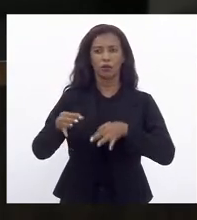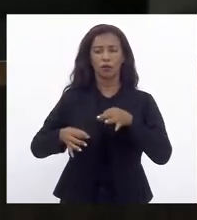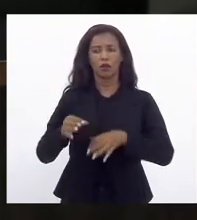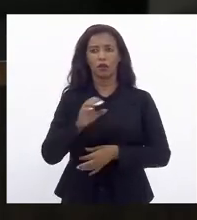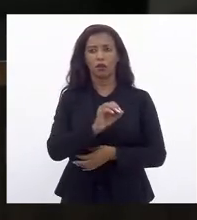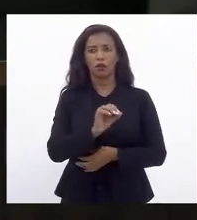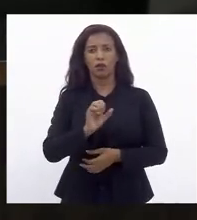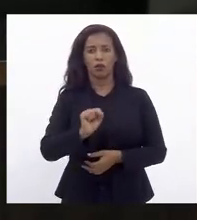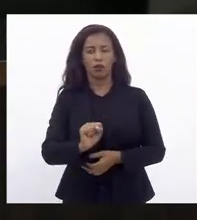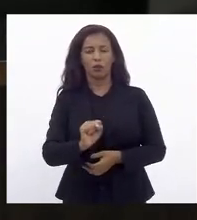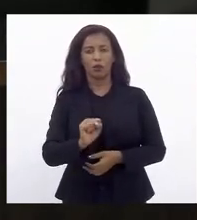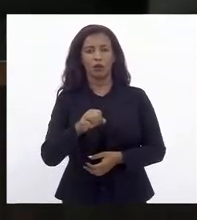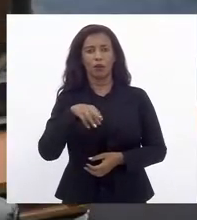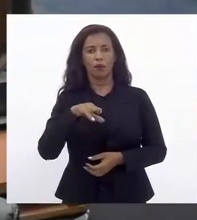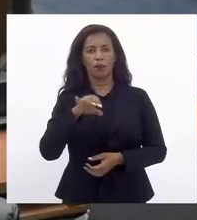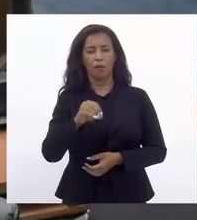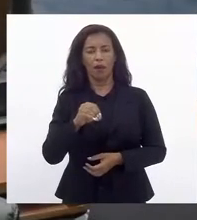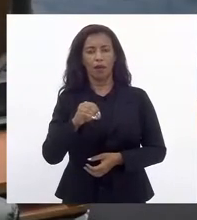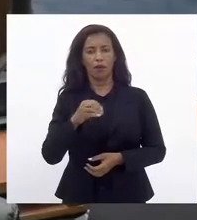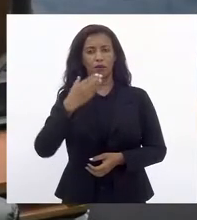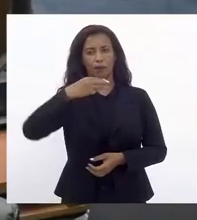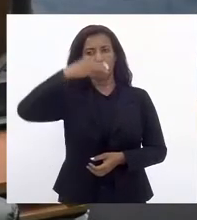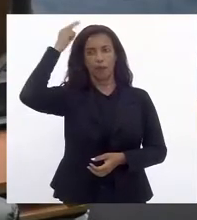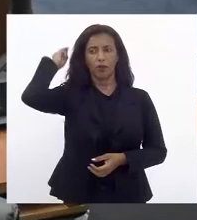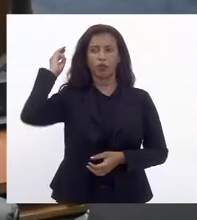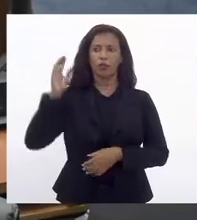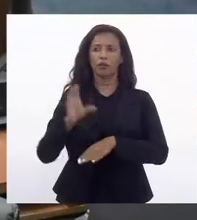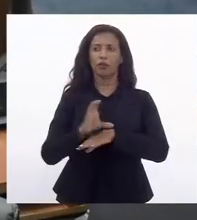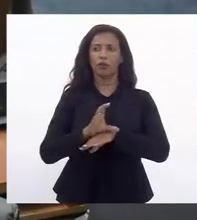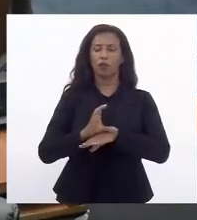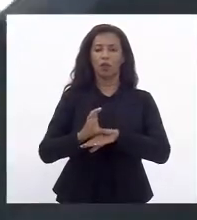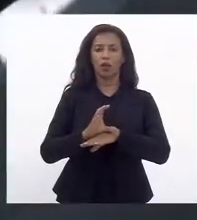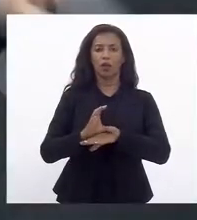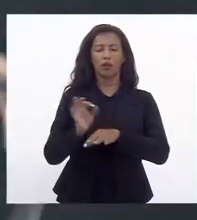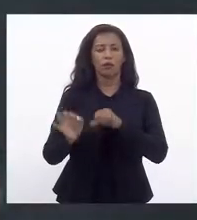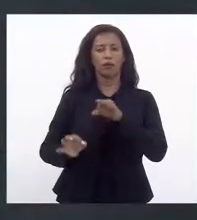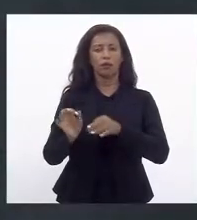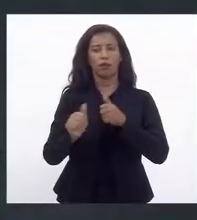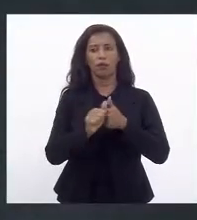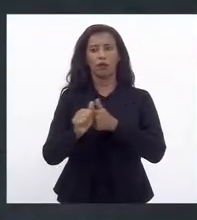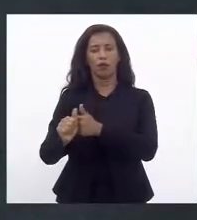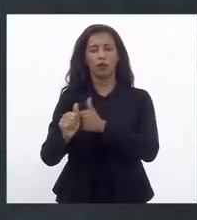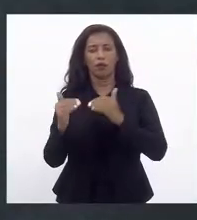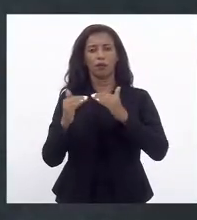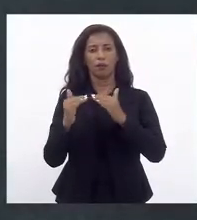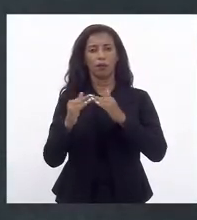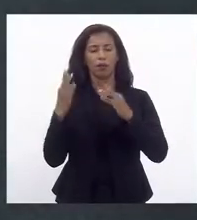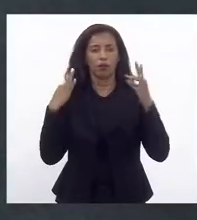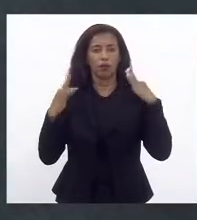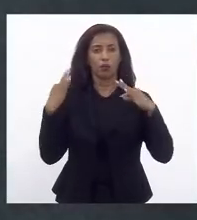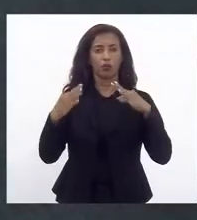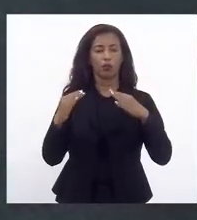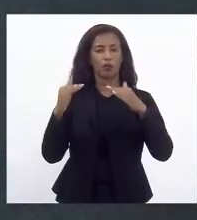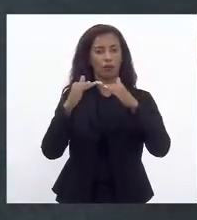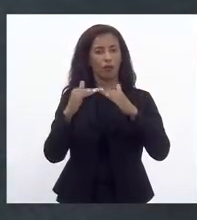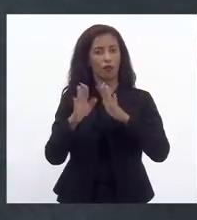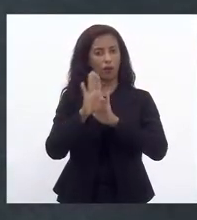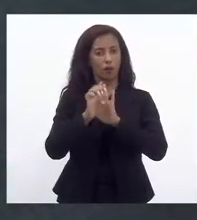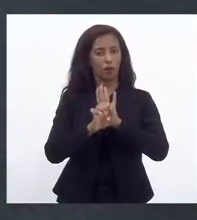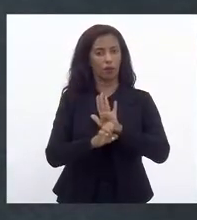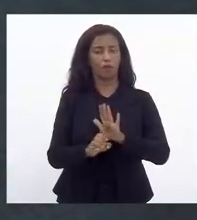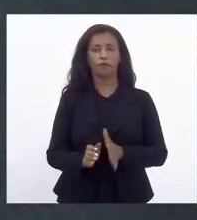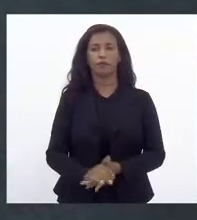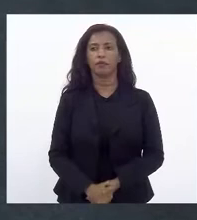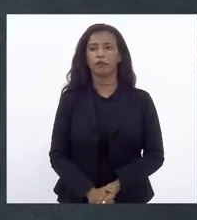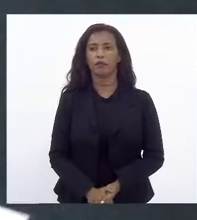4908. Deputado Márcio Pacheco. O parecer da Comissão de Constituição e Justiça vai acompanhar o parecer da Comissão de Turismo, favorável com